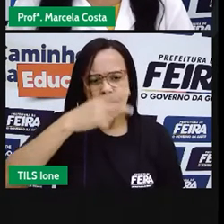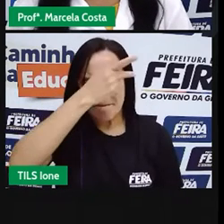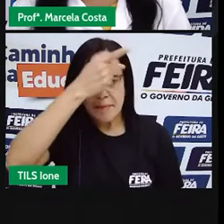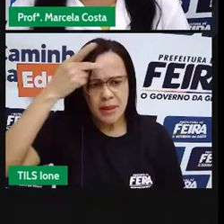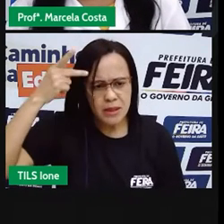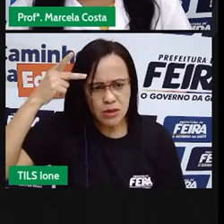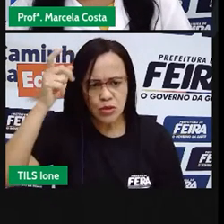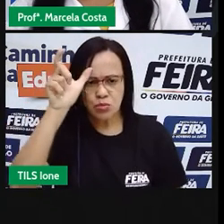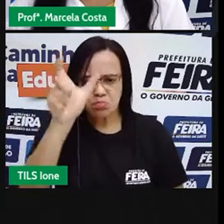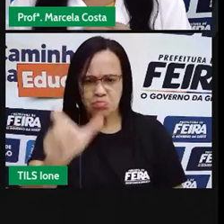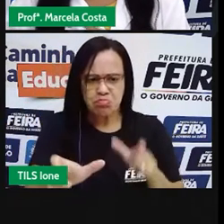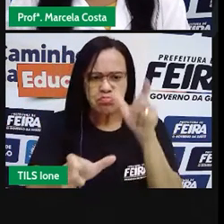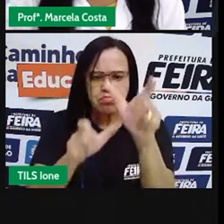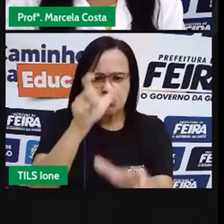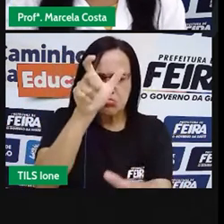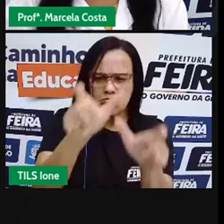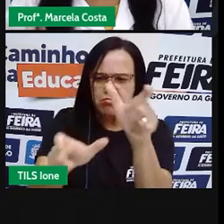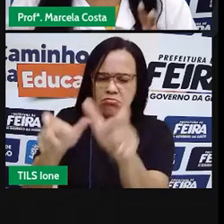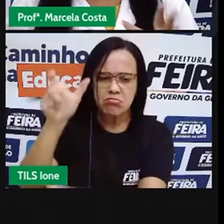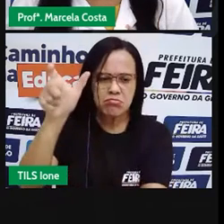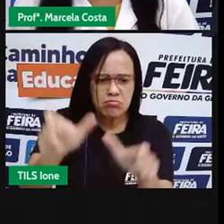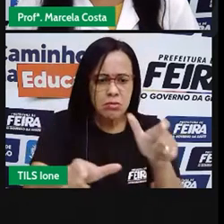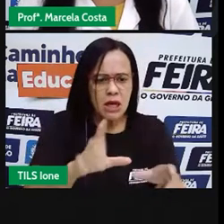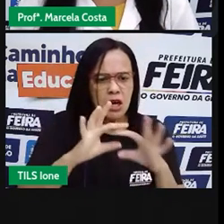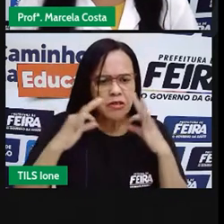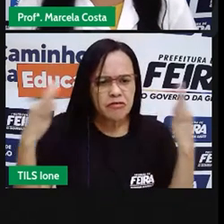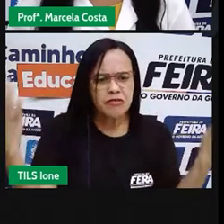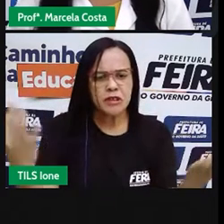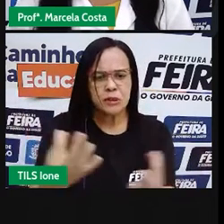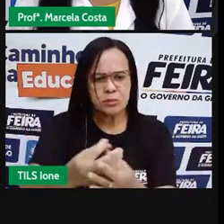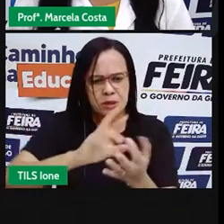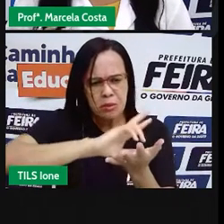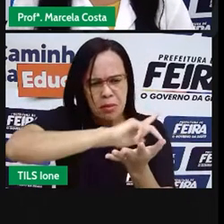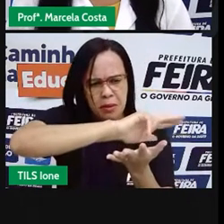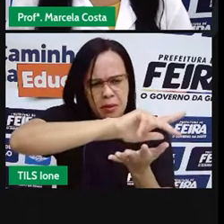colega cobriu o pessoa